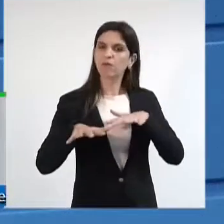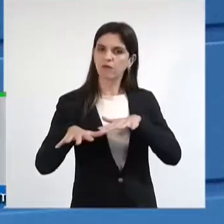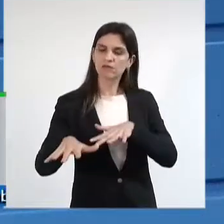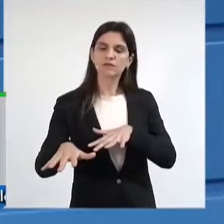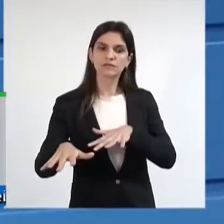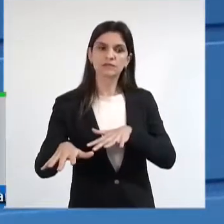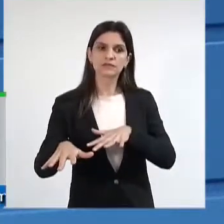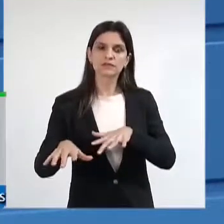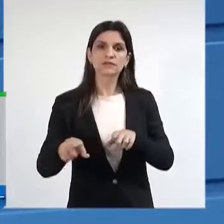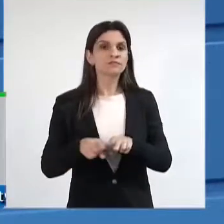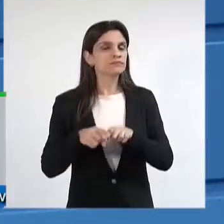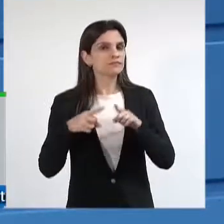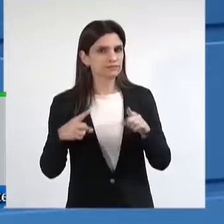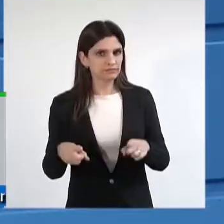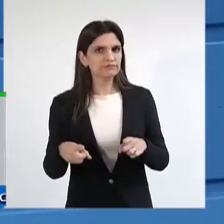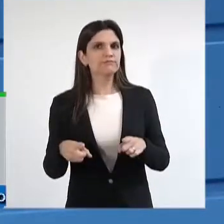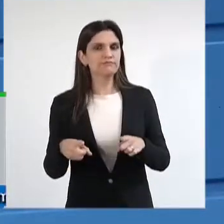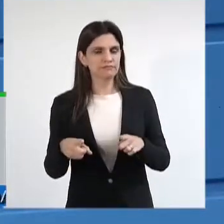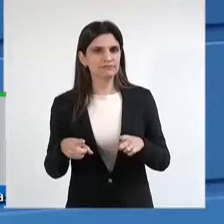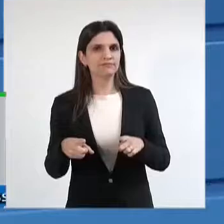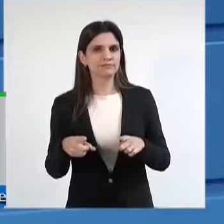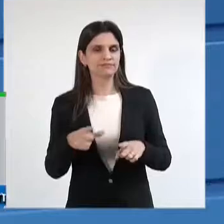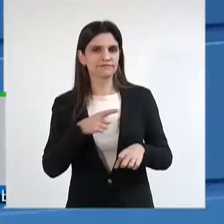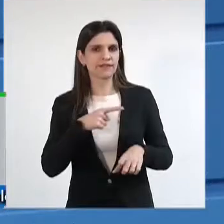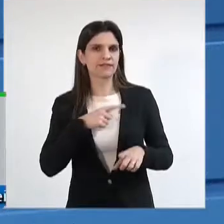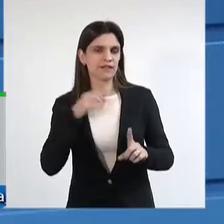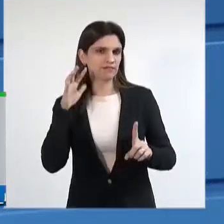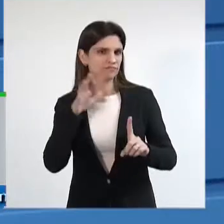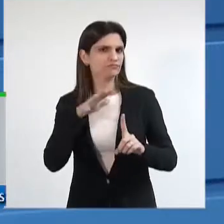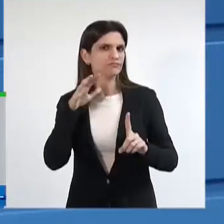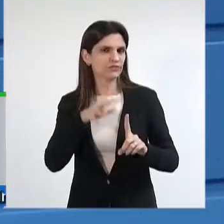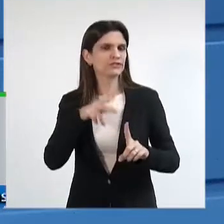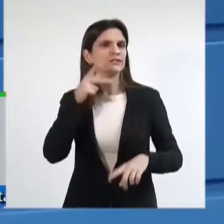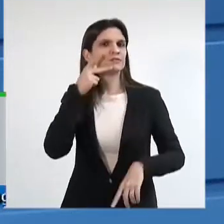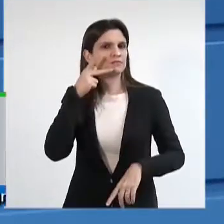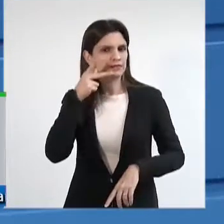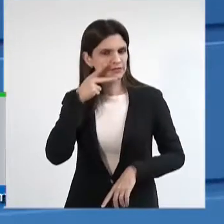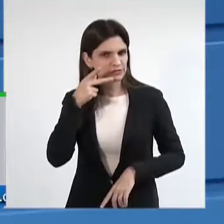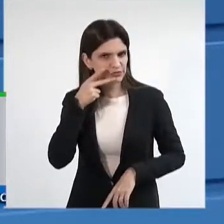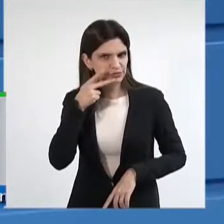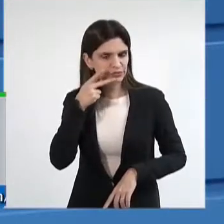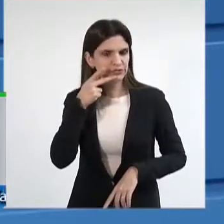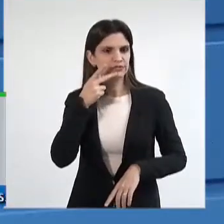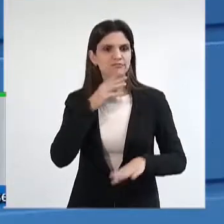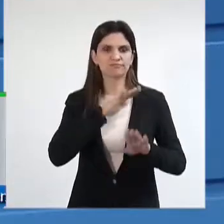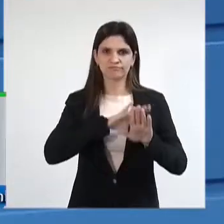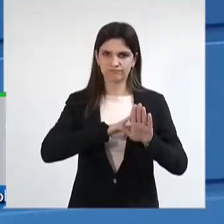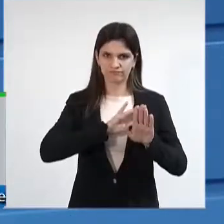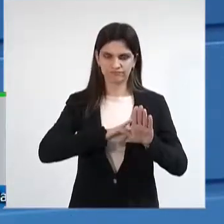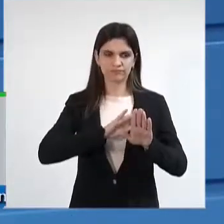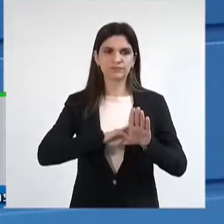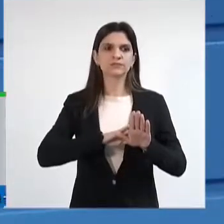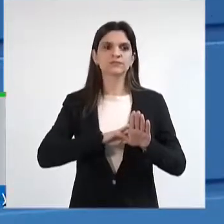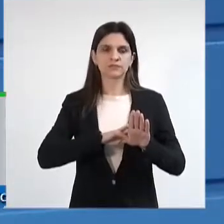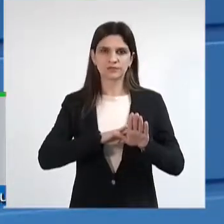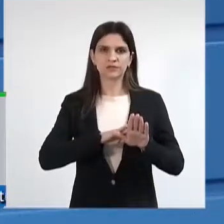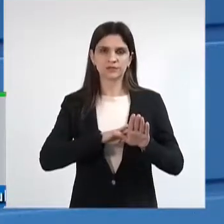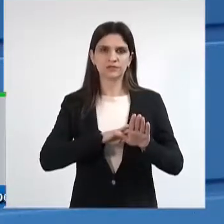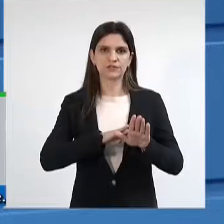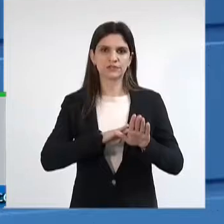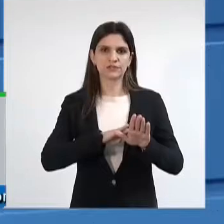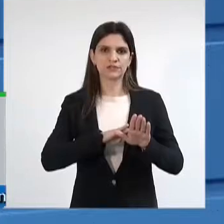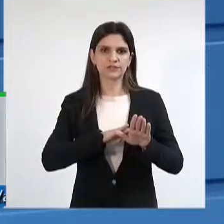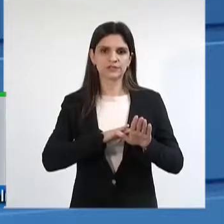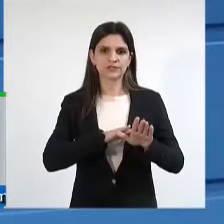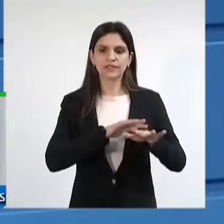dúvida nenhuma, influência de partidos que têm interesse de usar tais manifestações para